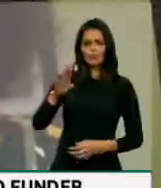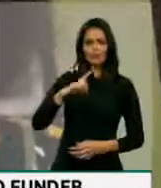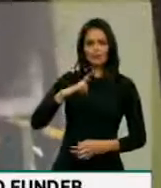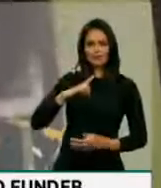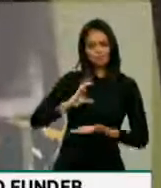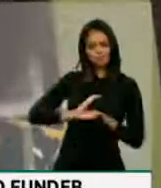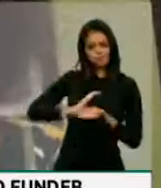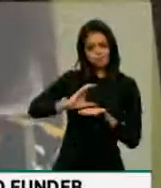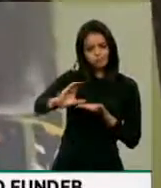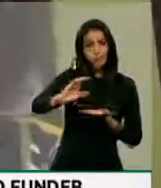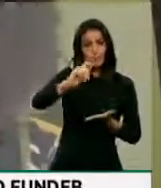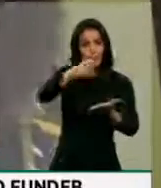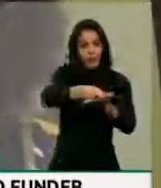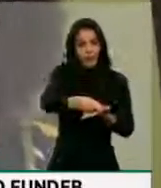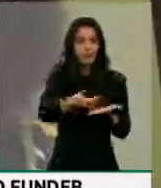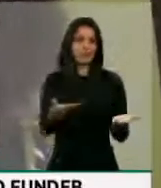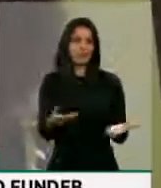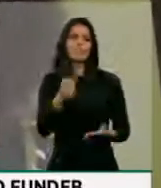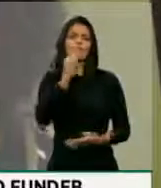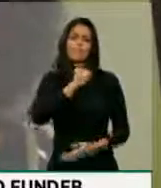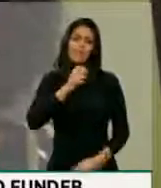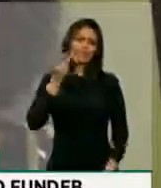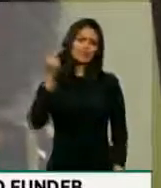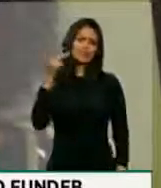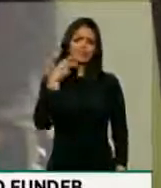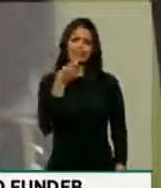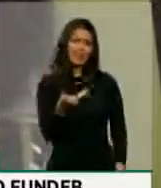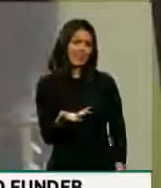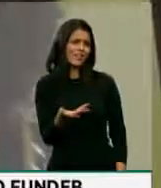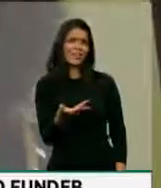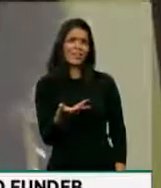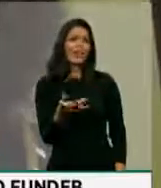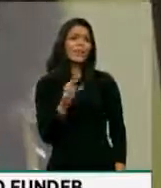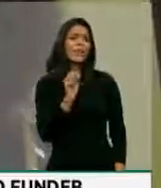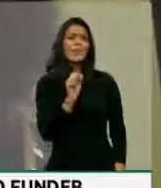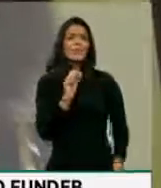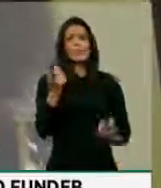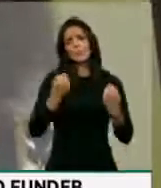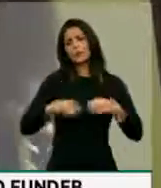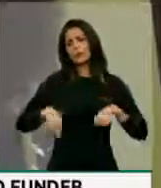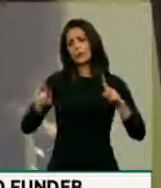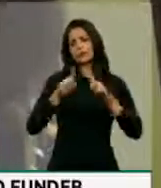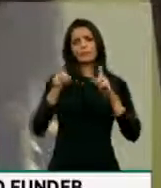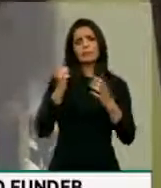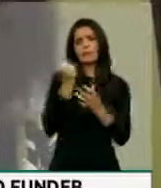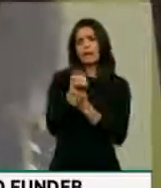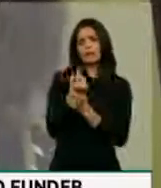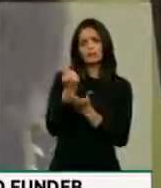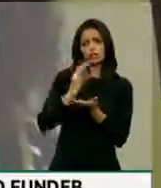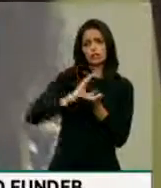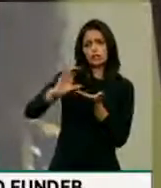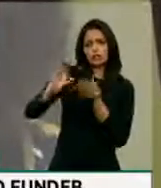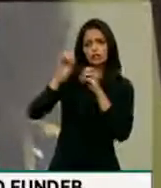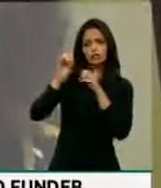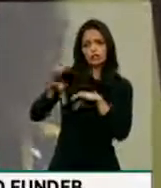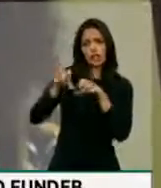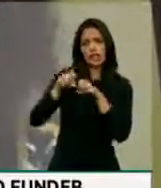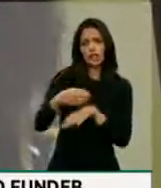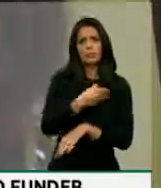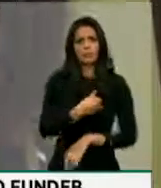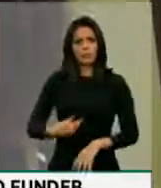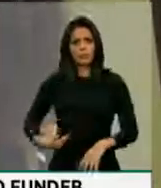seu financiamento. É velho realmente dizer-se que não é preciso garantir educação